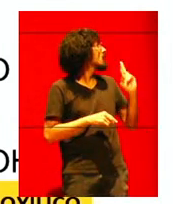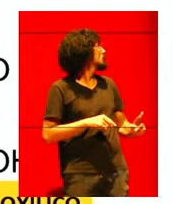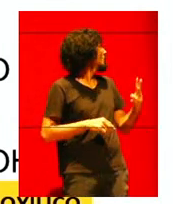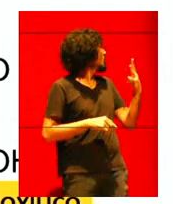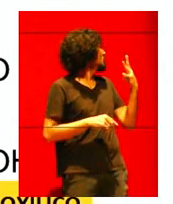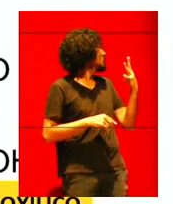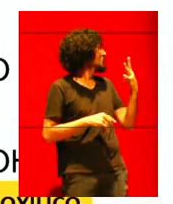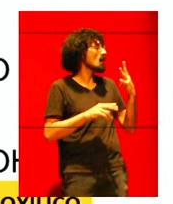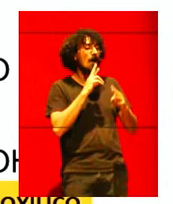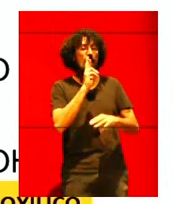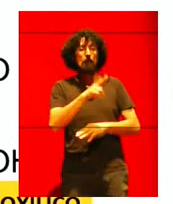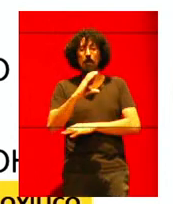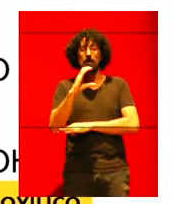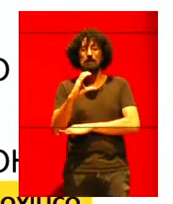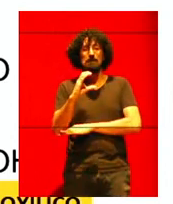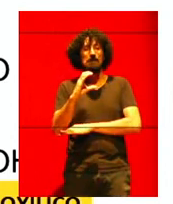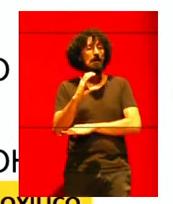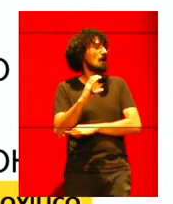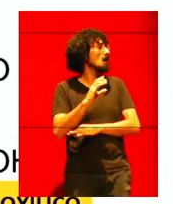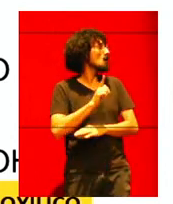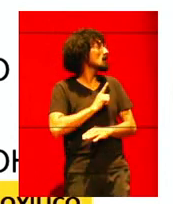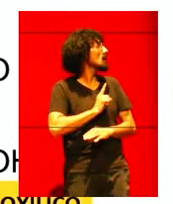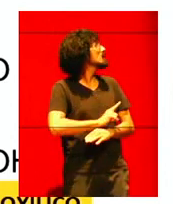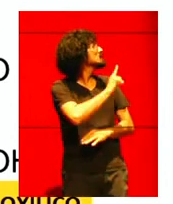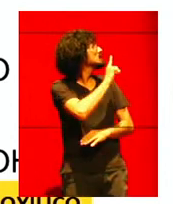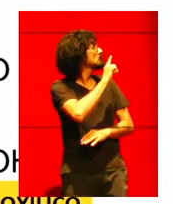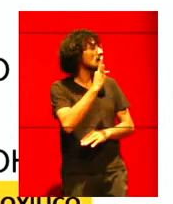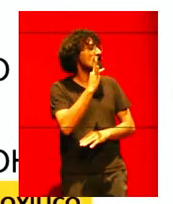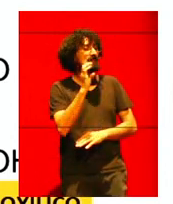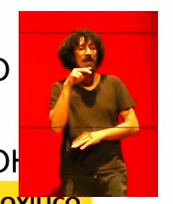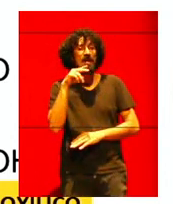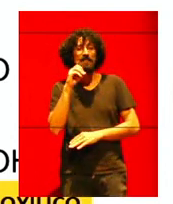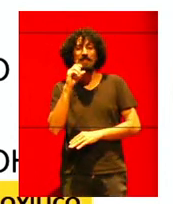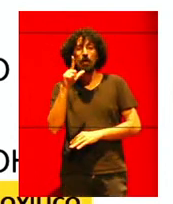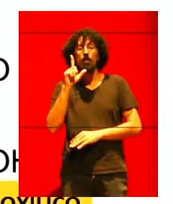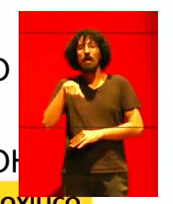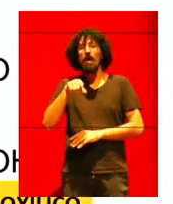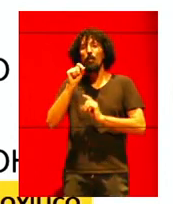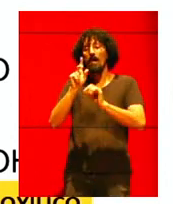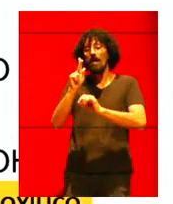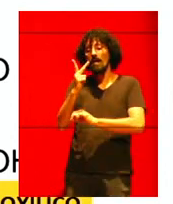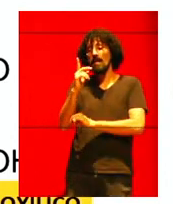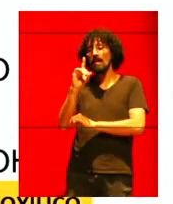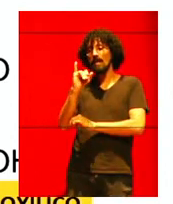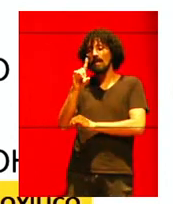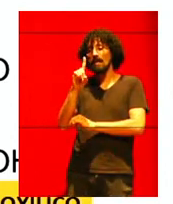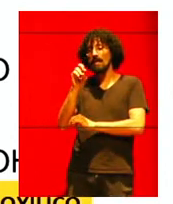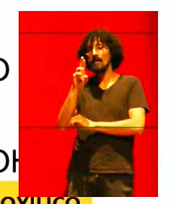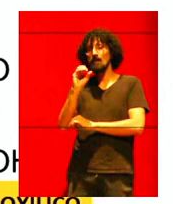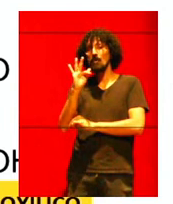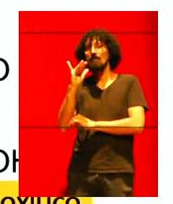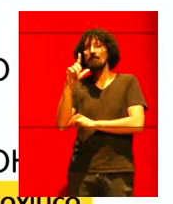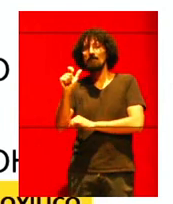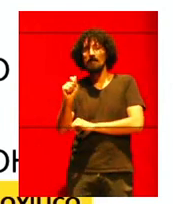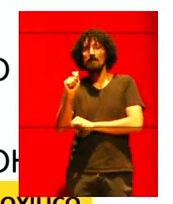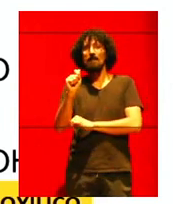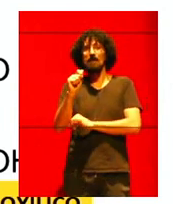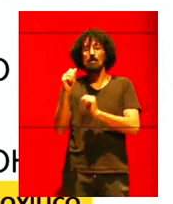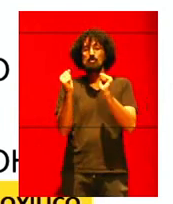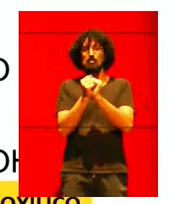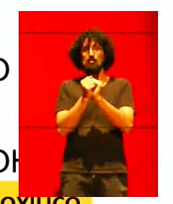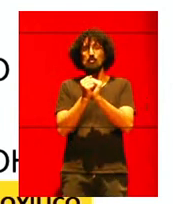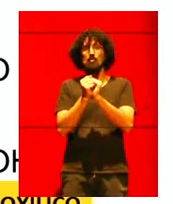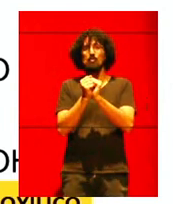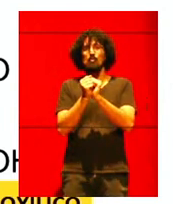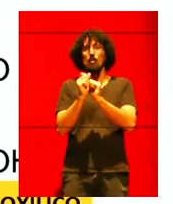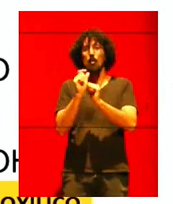3. Tem um fenol lá em cima, ó, hidroxila, lá em cima, ligado a um benzeno.